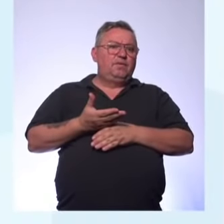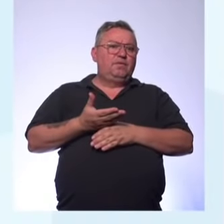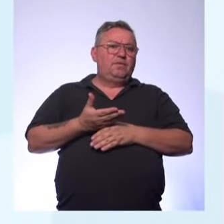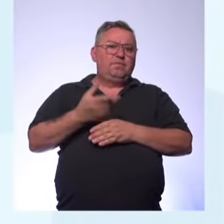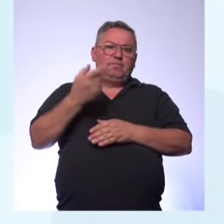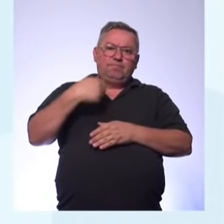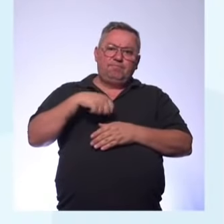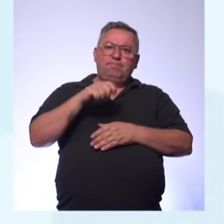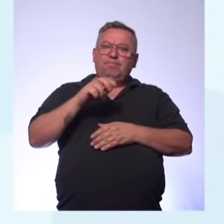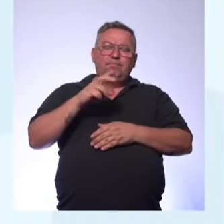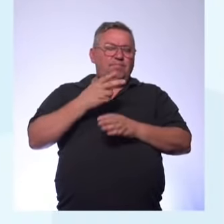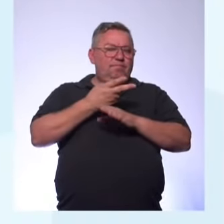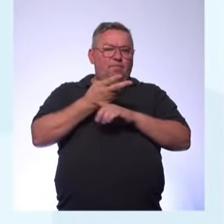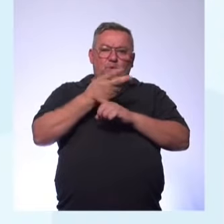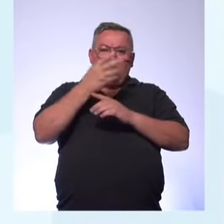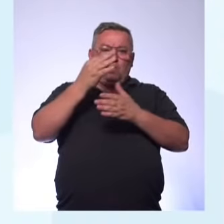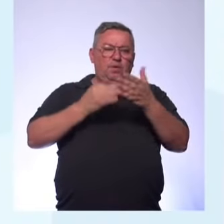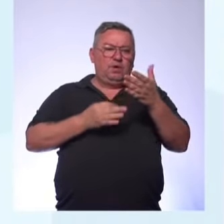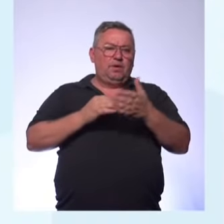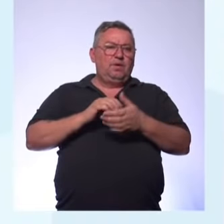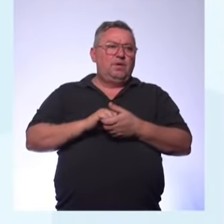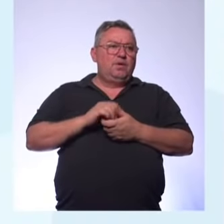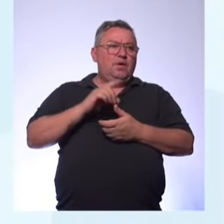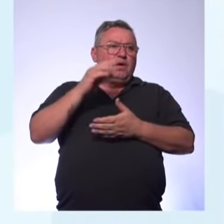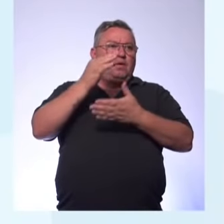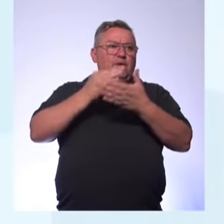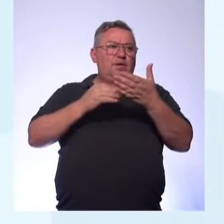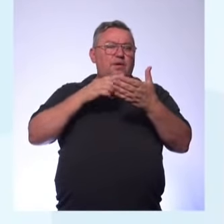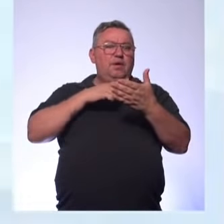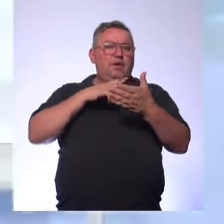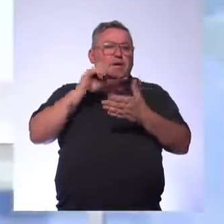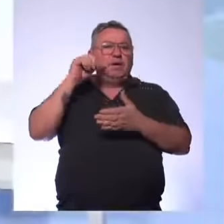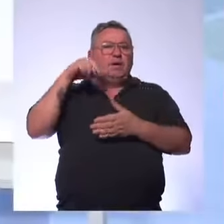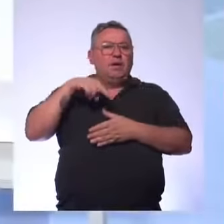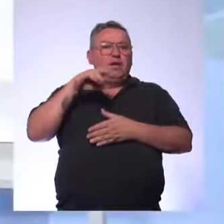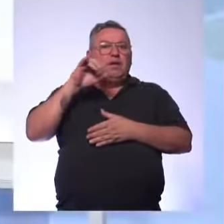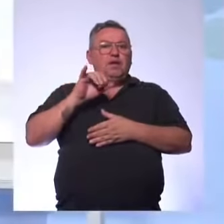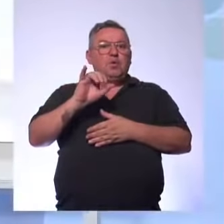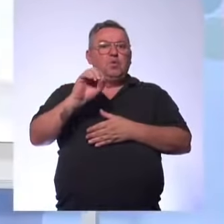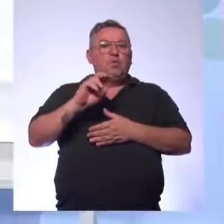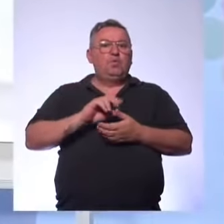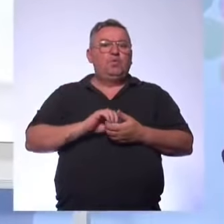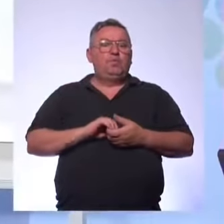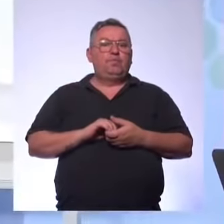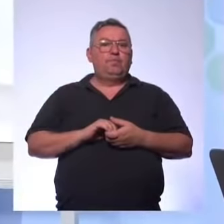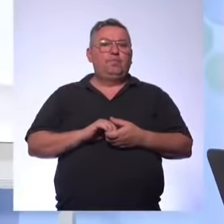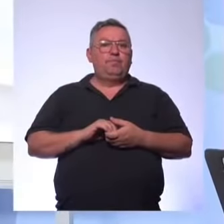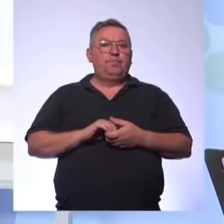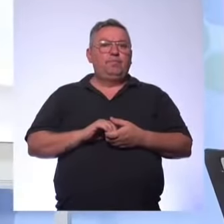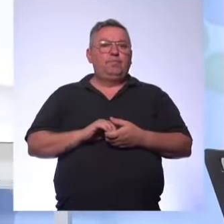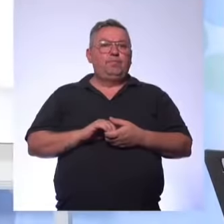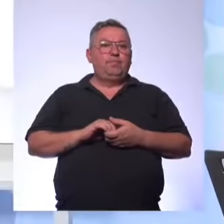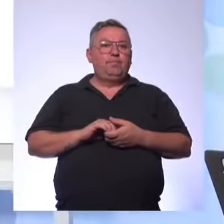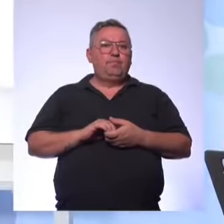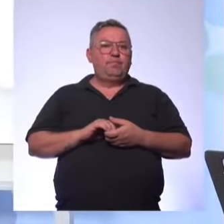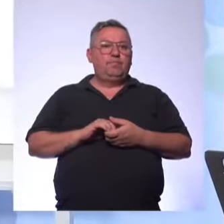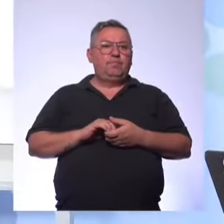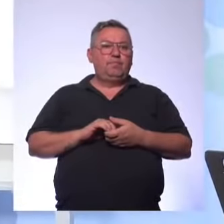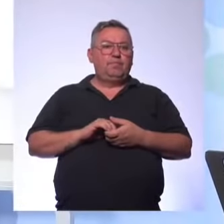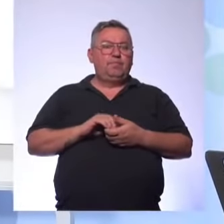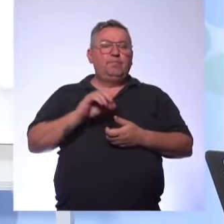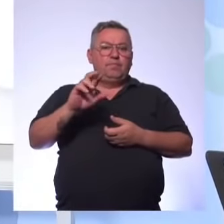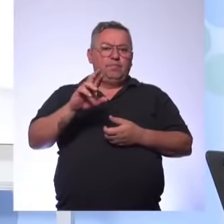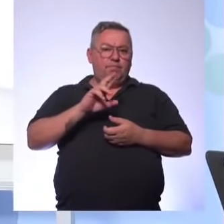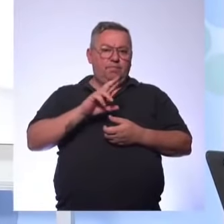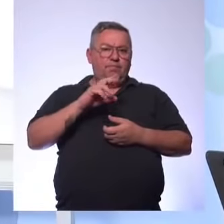Nem precisa procurar no texto. Olha, lá no texto está assim, ó. Can you? Aqui não vou colocar o resto, tá? Vou dar a